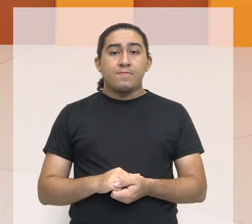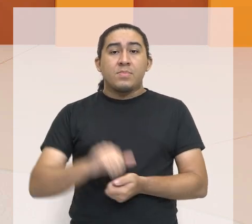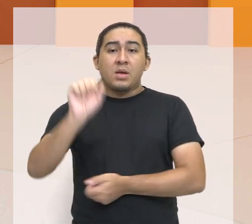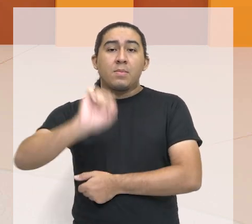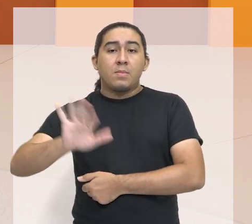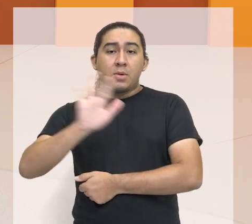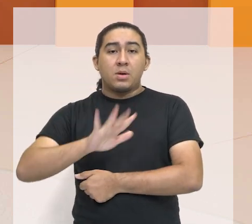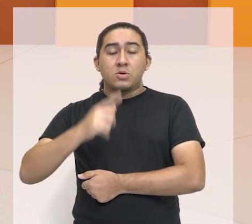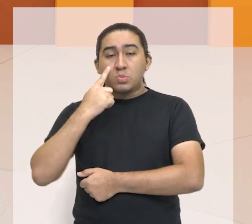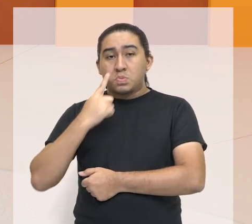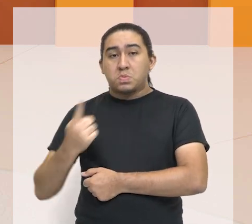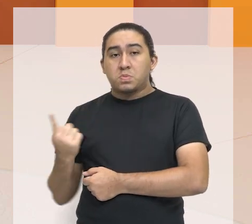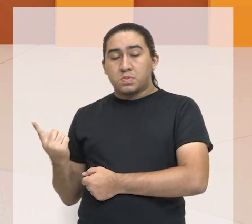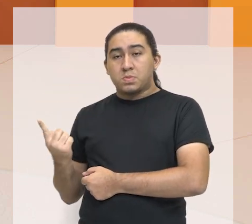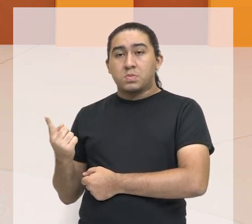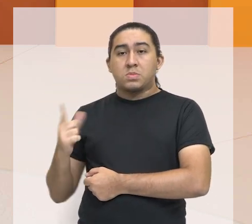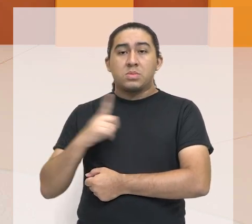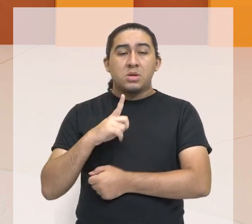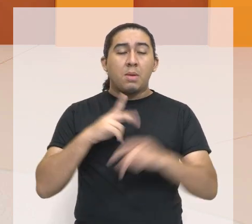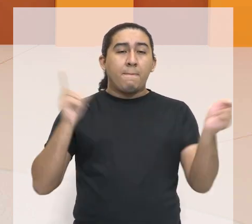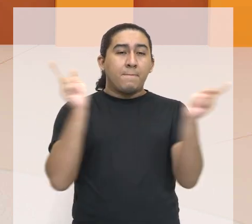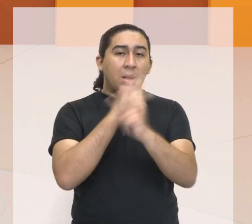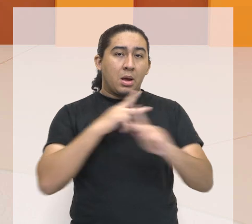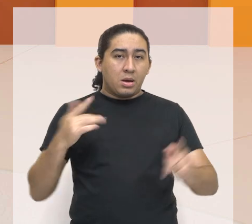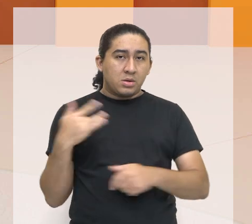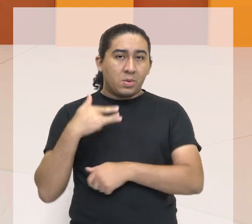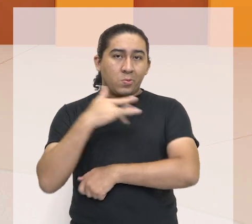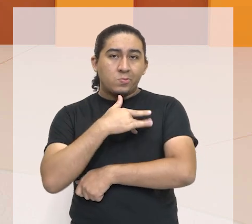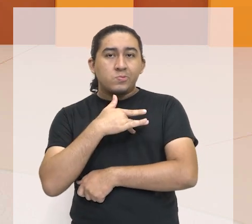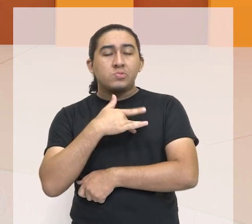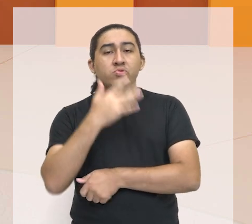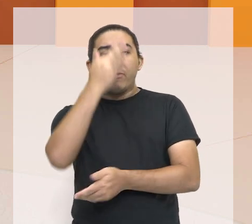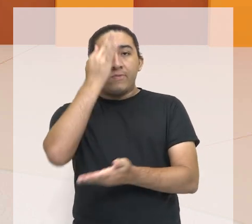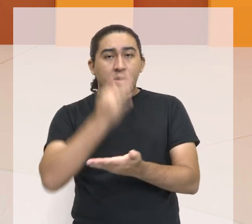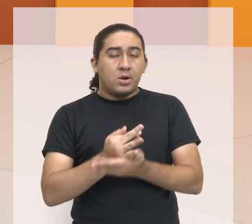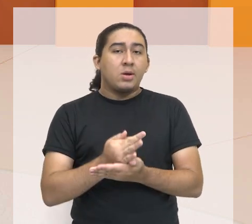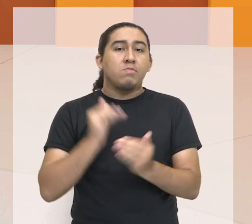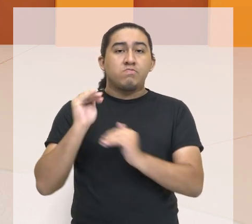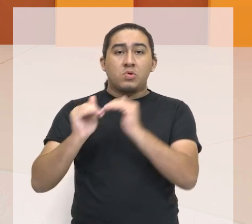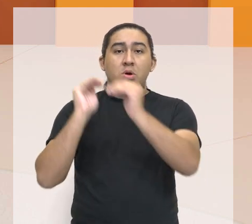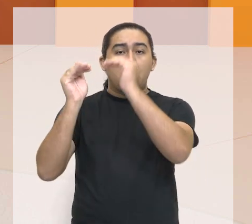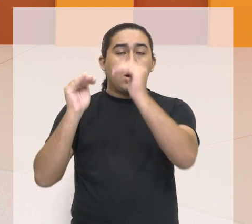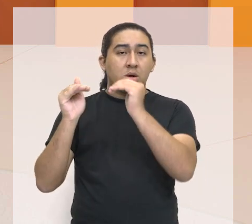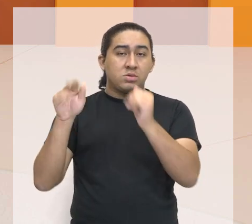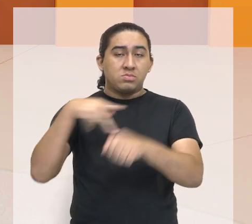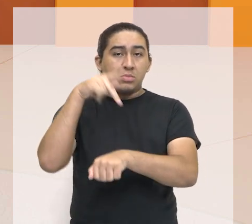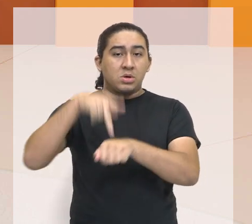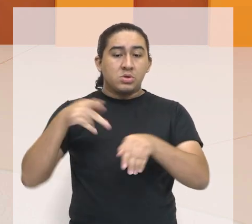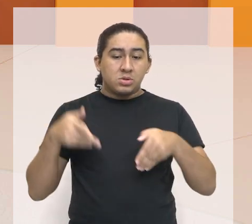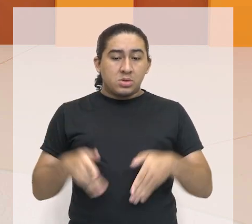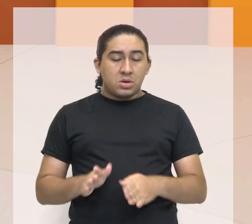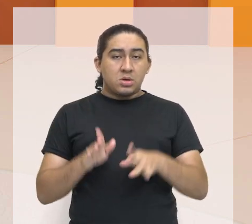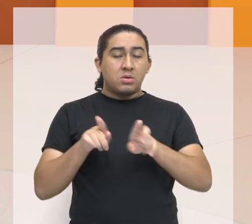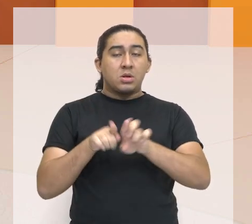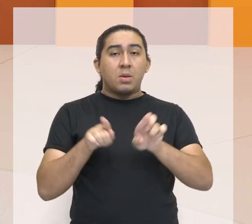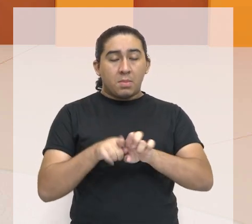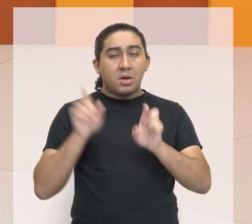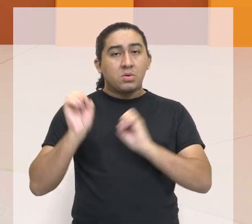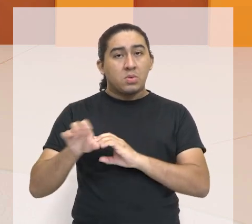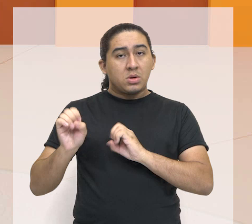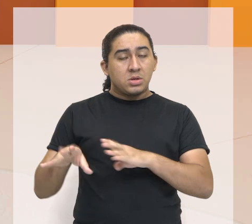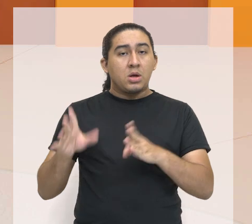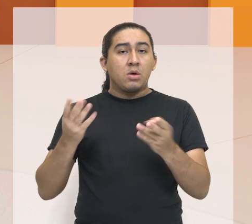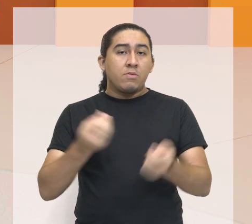nós temos aí paz, saúde, crença, progresso, nacionalidade, educação, vida.